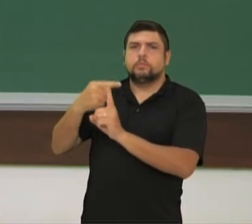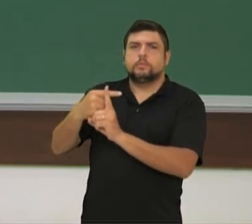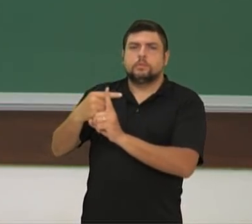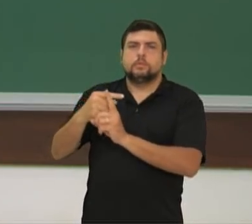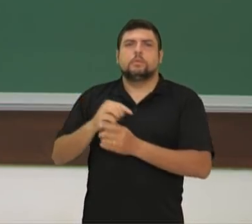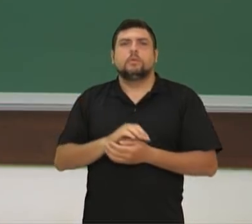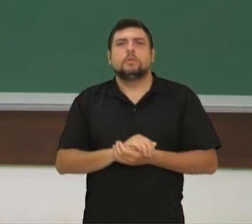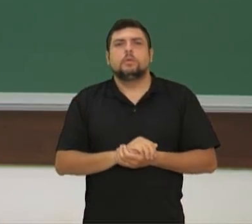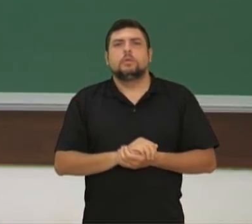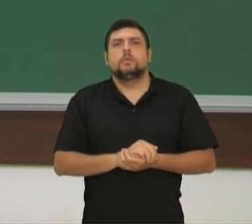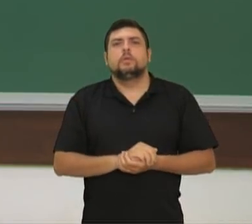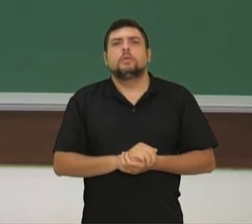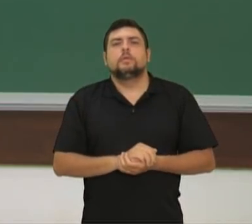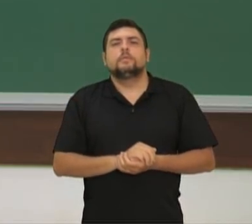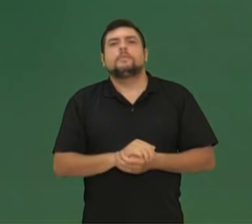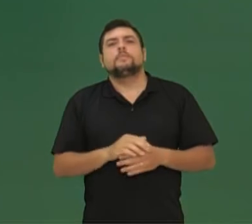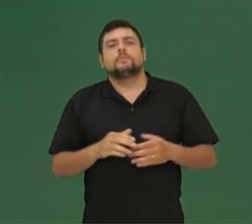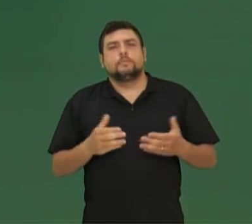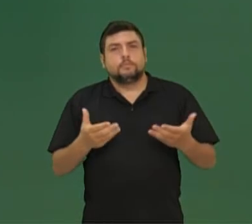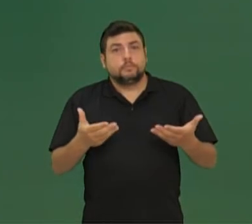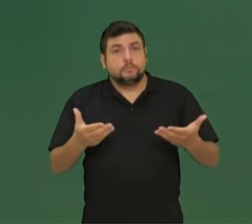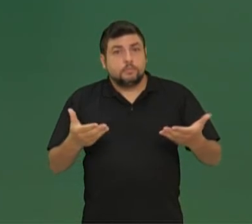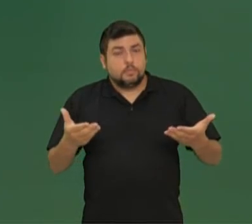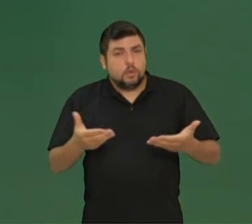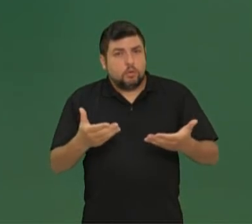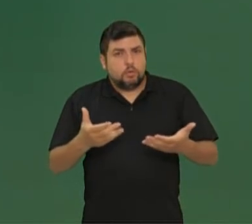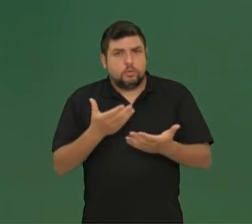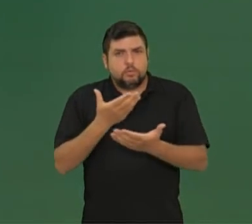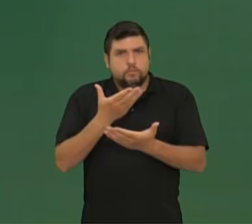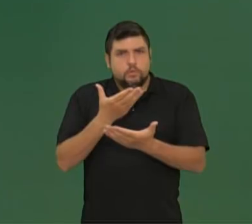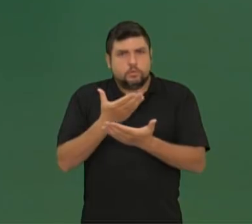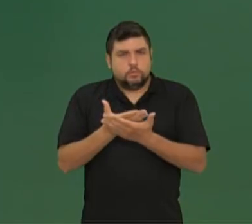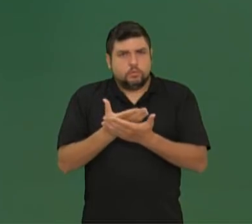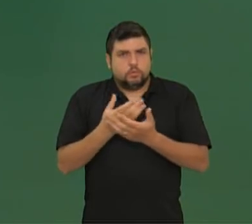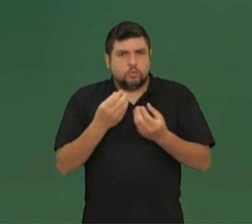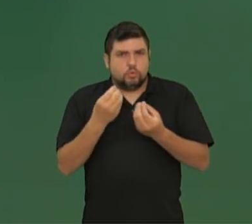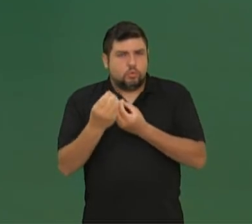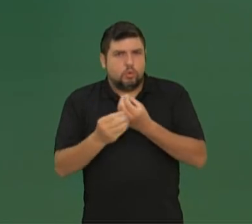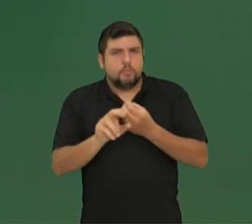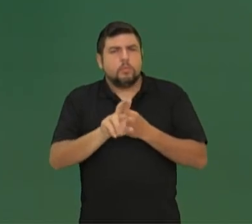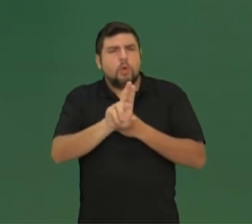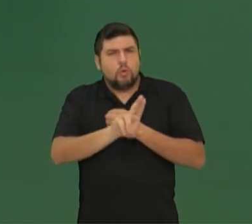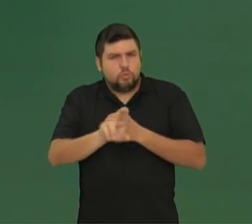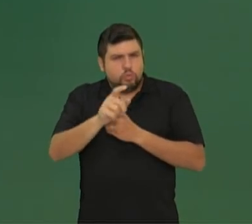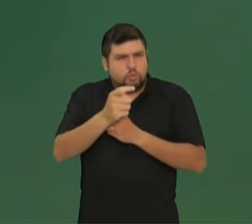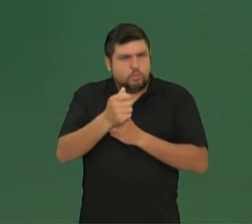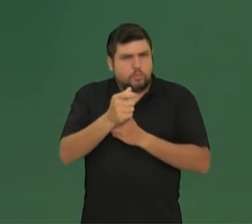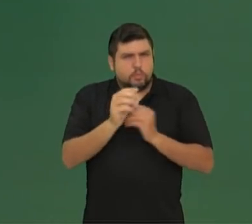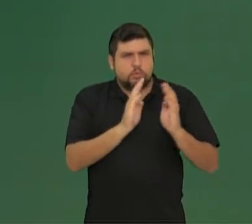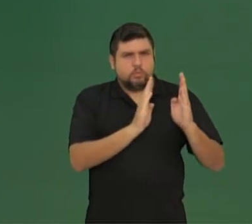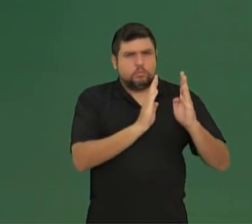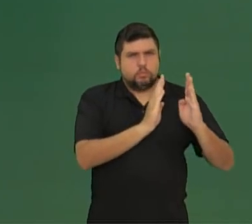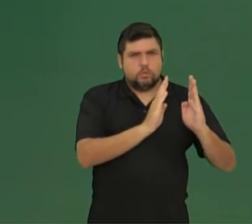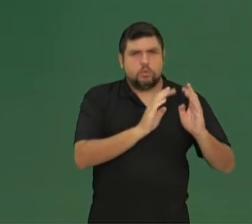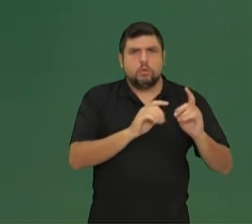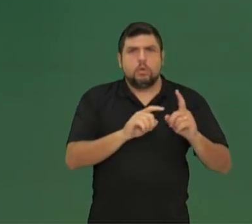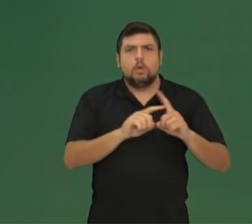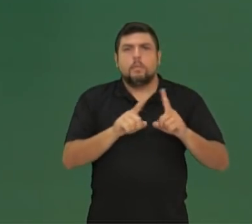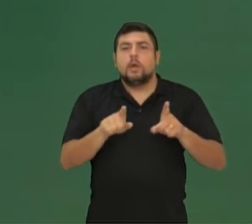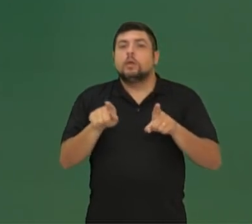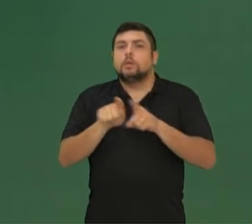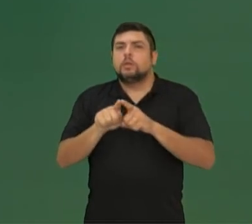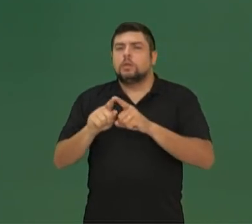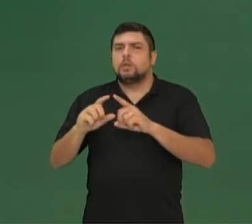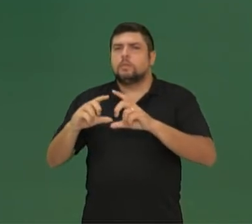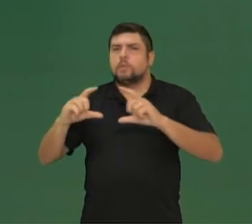um único módulo. Hoje, a gente vai usar um pouquinho do módulo ainda, mas vamos usar o quê? Função